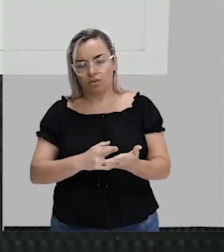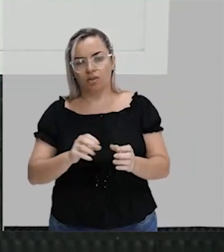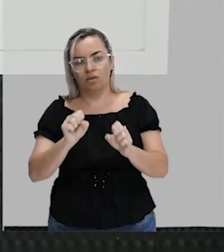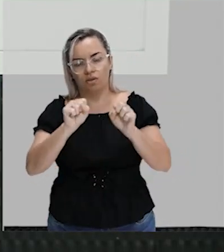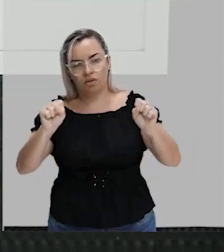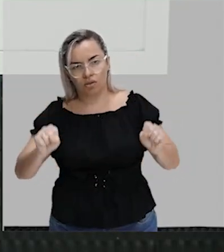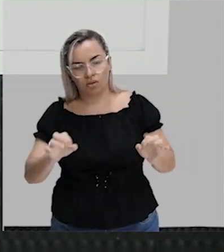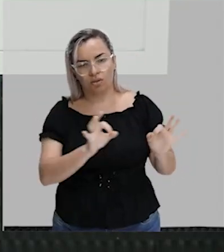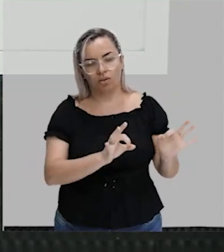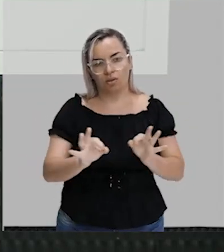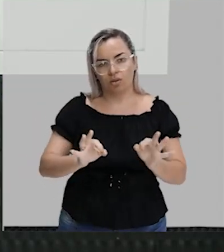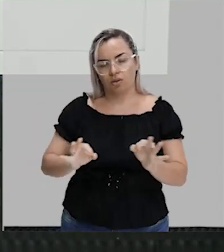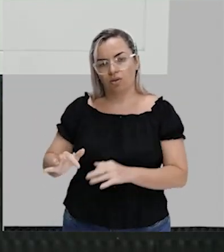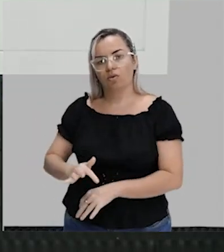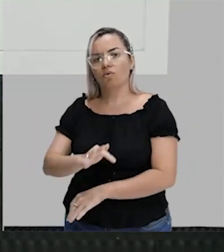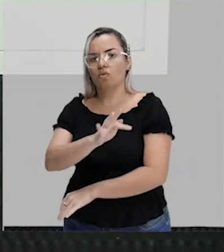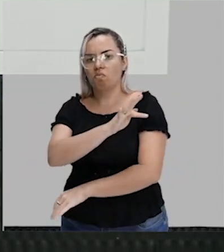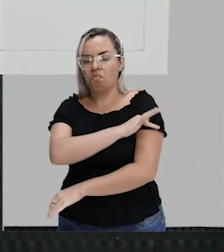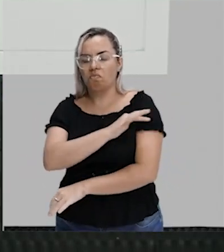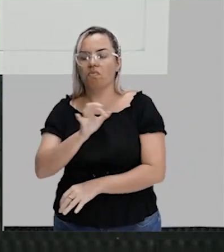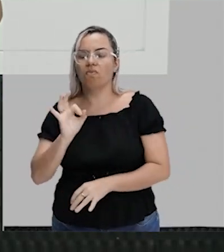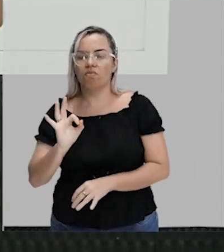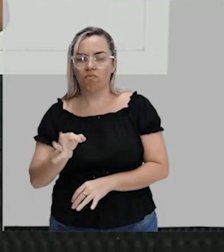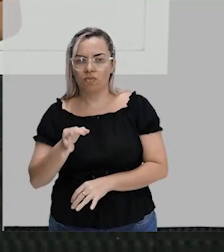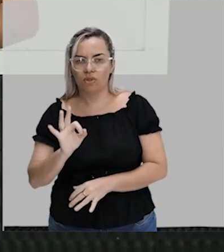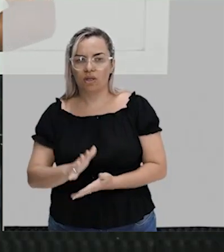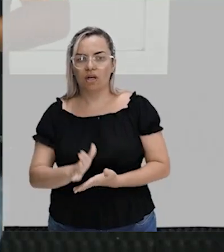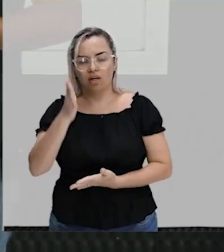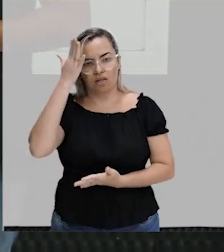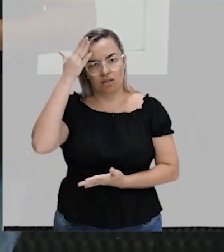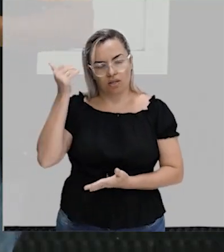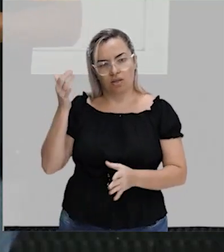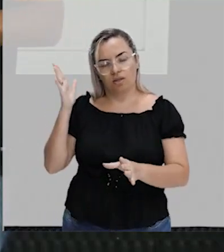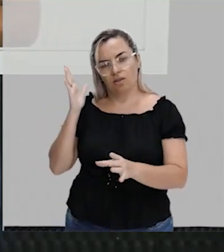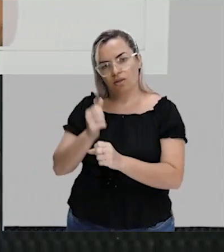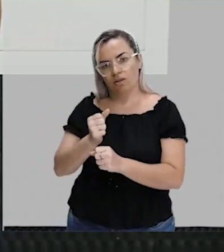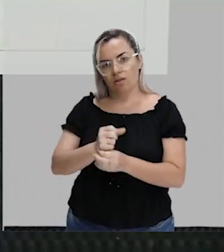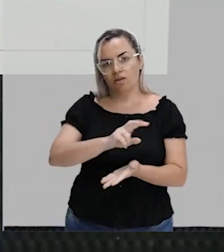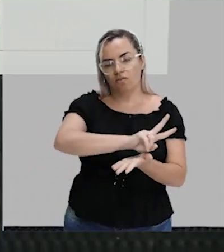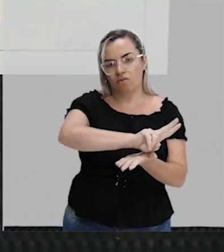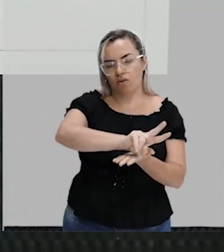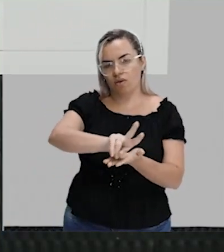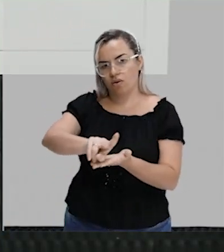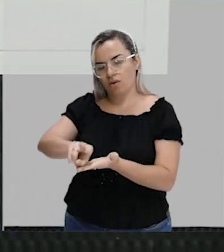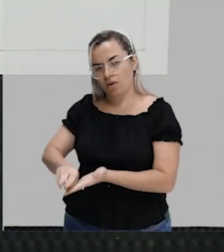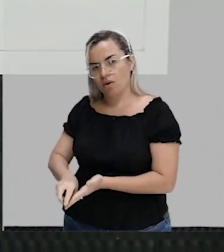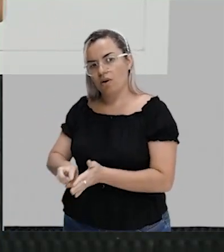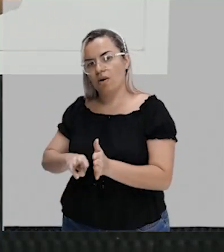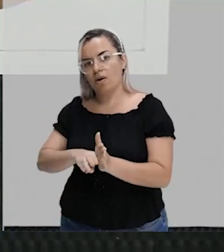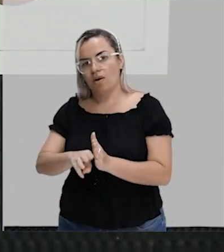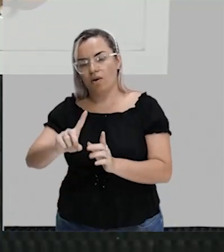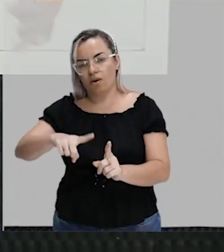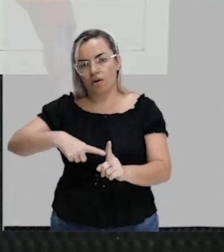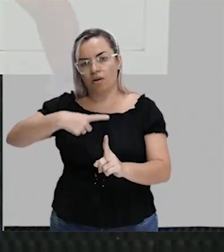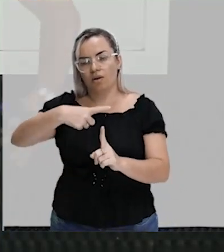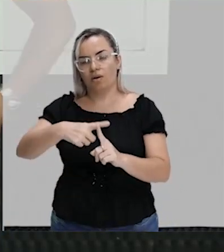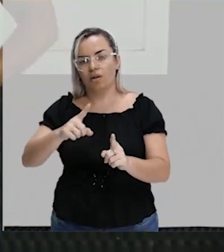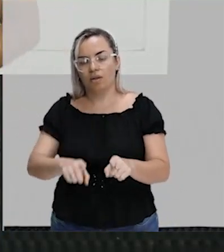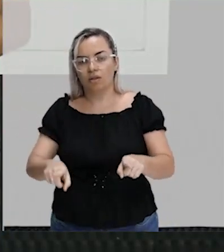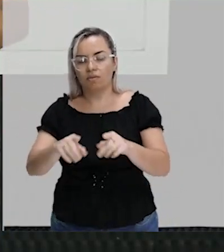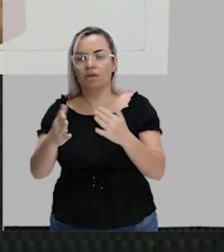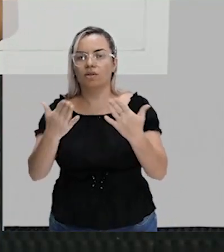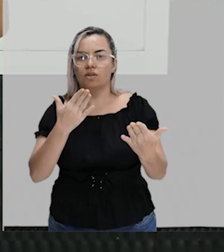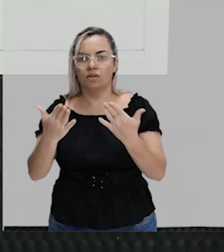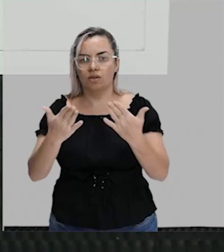com certeza no fundamental ou seja aprendeu a resolver isso aí de várias maneiras né medo da adição método da comparação